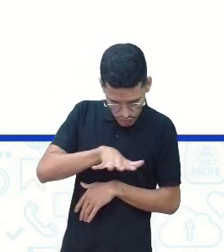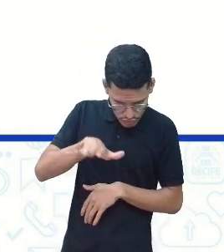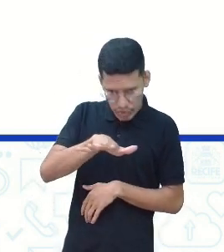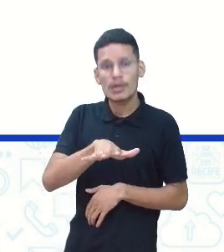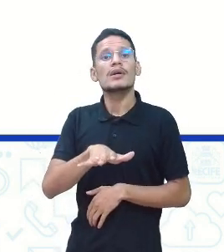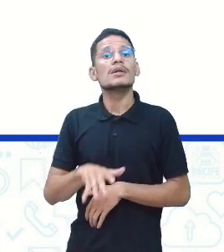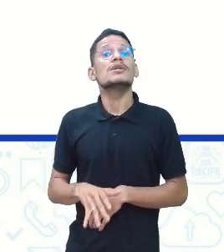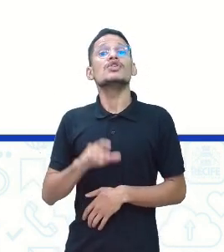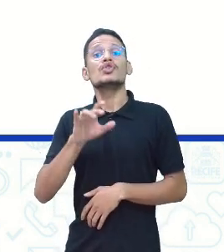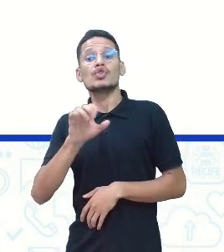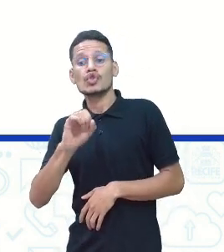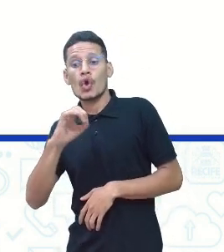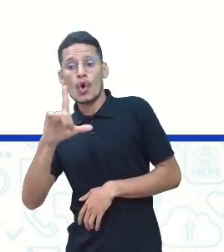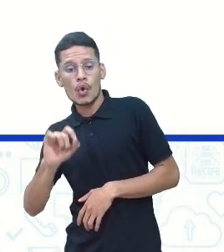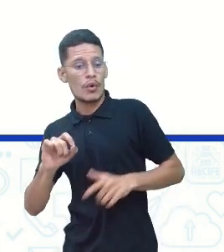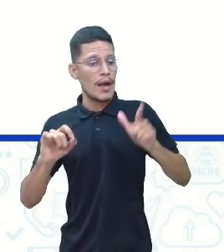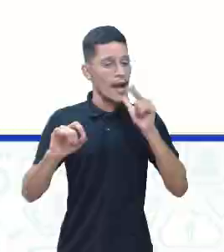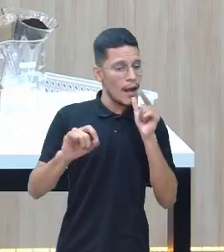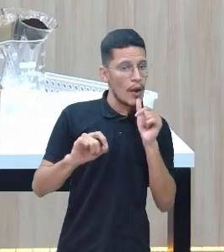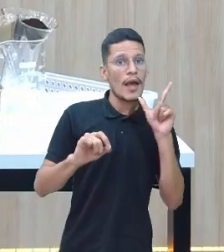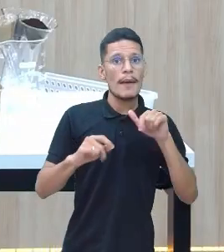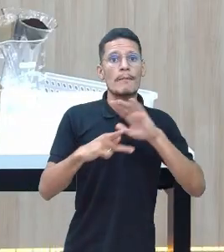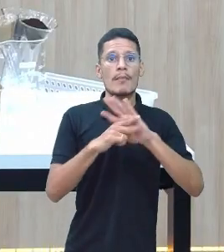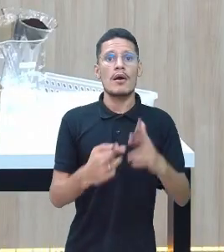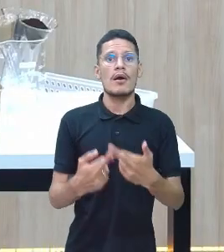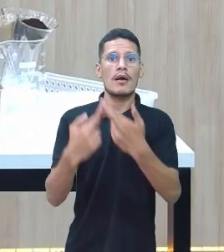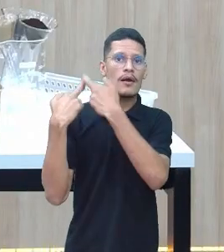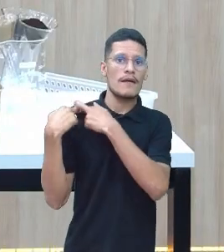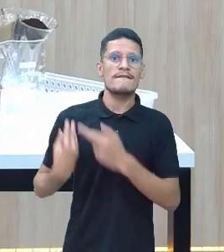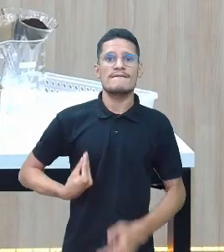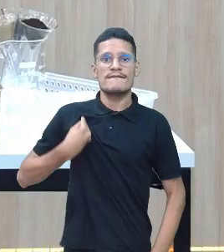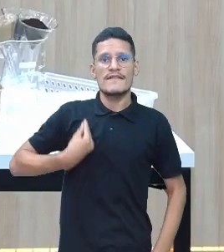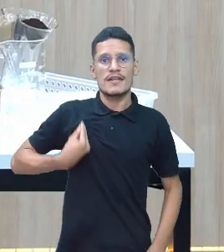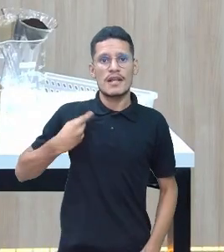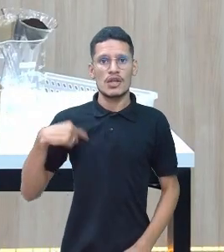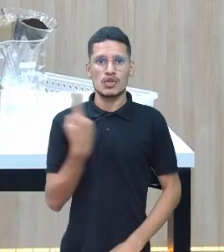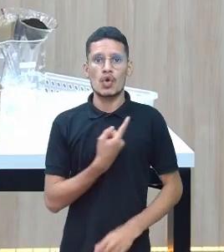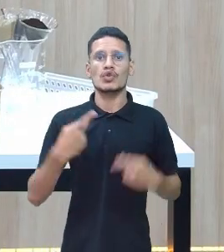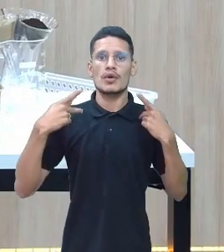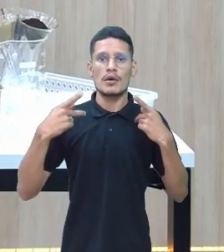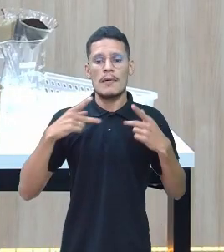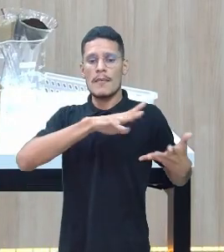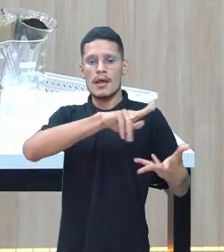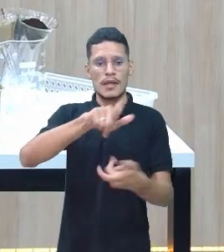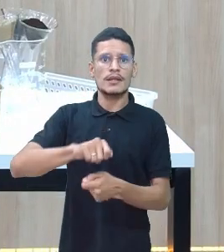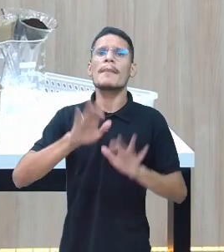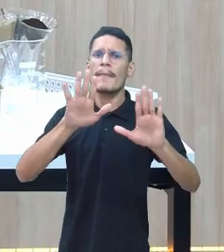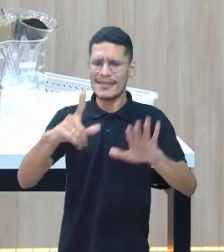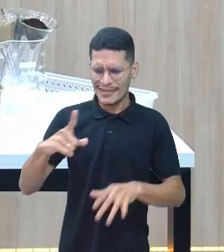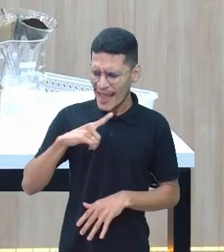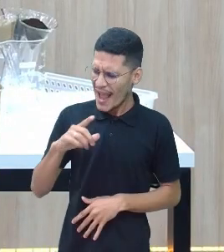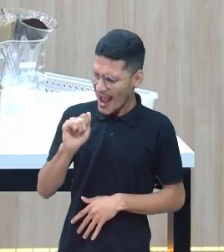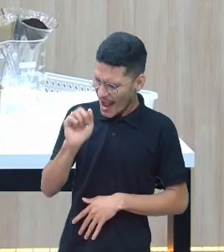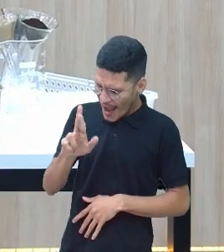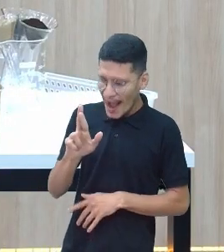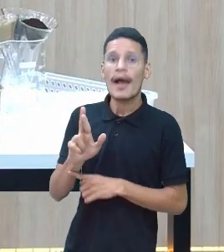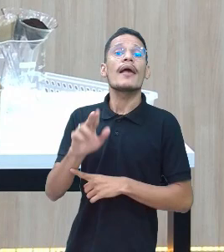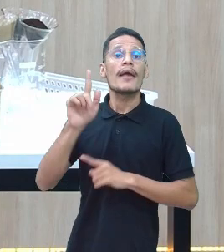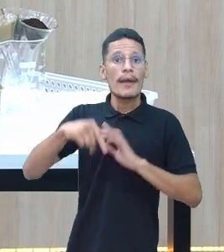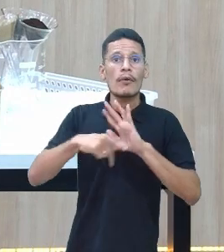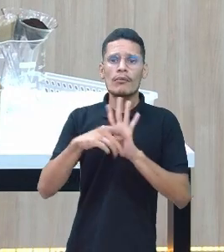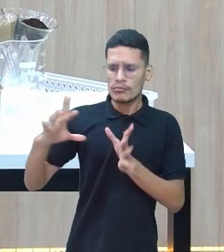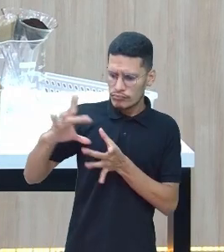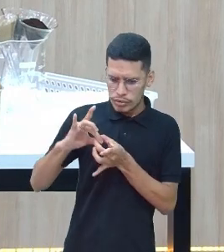grandes responsáveis da vida no nosso planeta. Aí você diz assim, professora, mas vai ter que ter o ar. Pois é, gente, é um